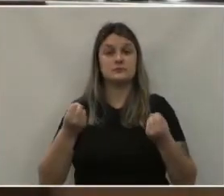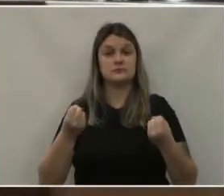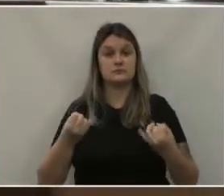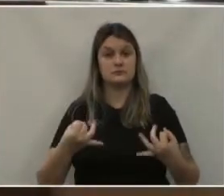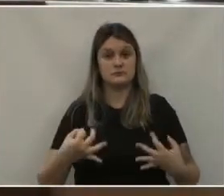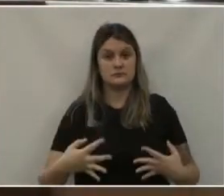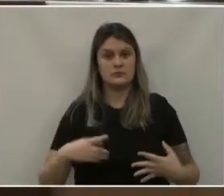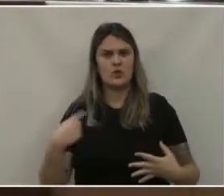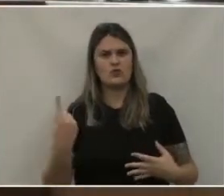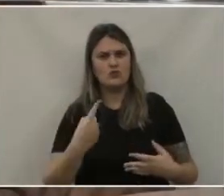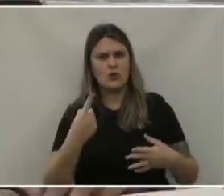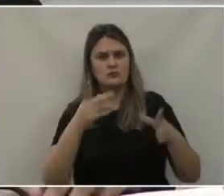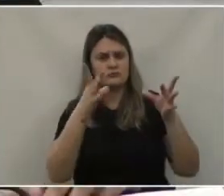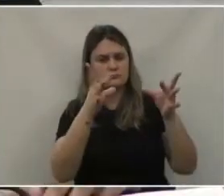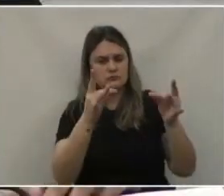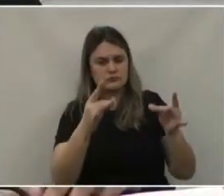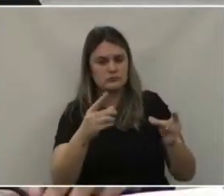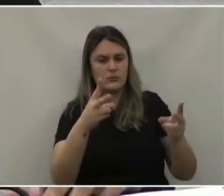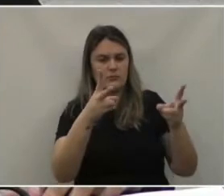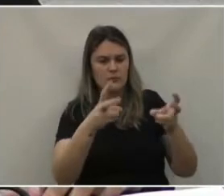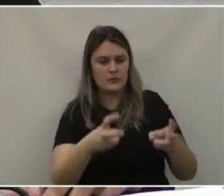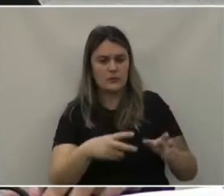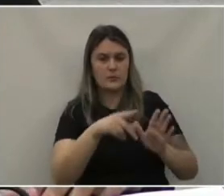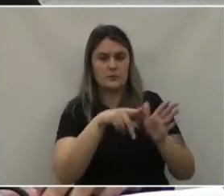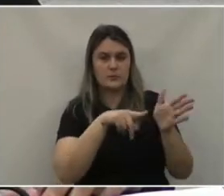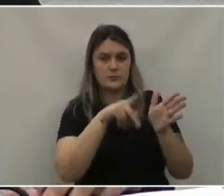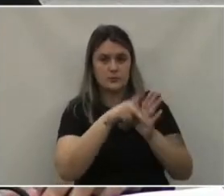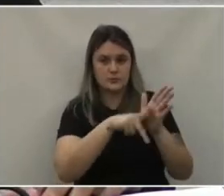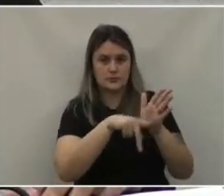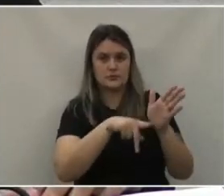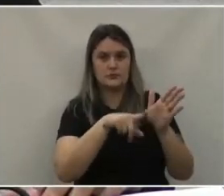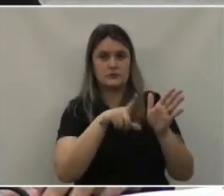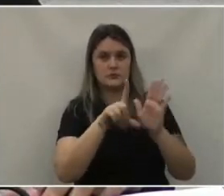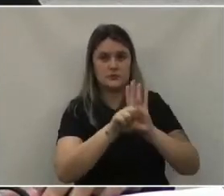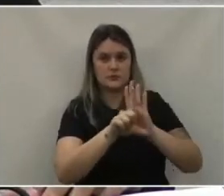Fundamentação. Analisamos o projeto de lei ordinária número